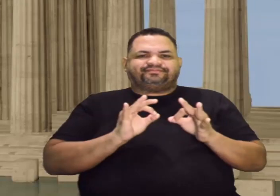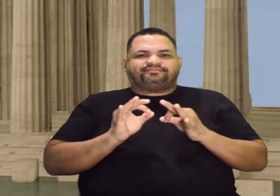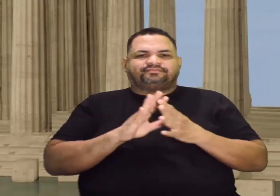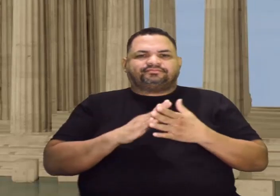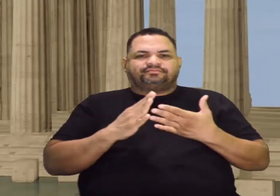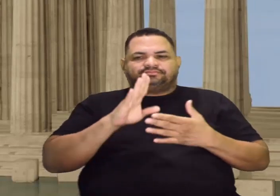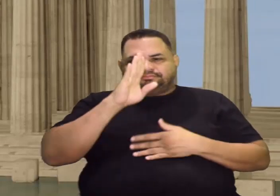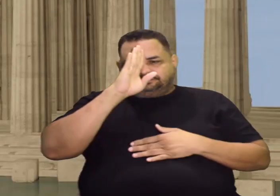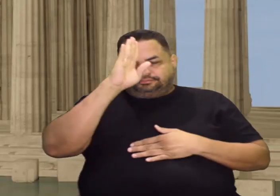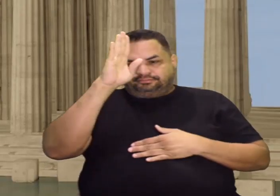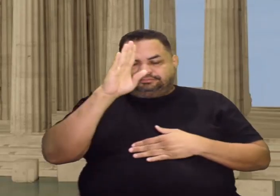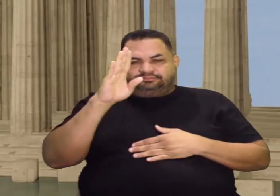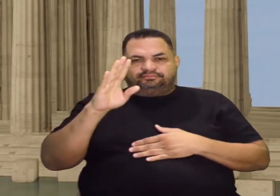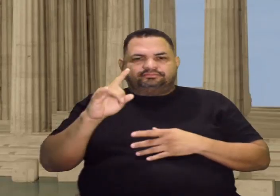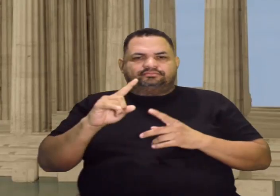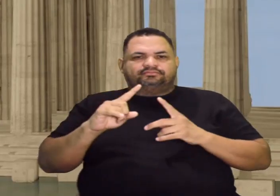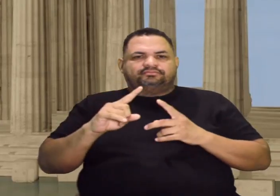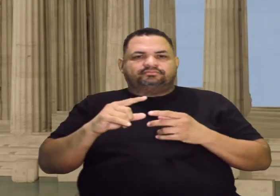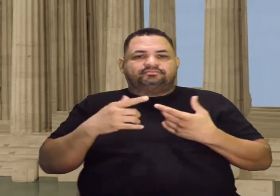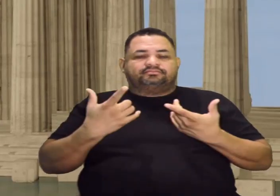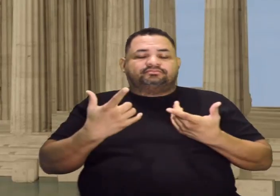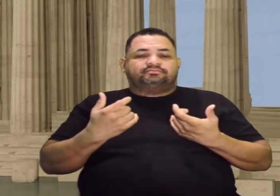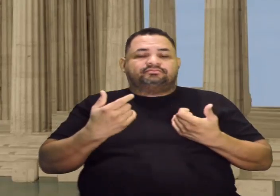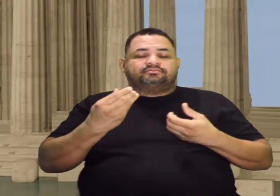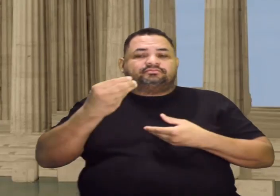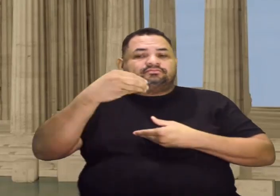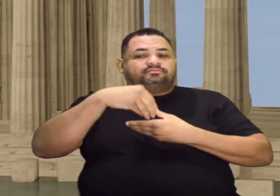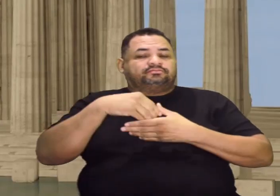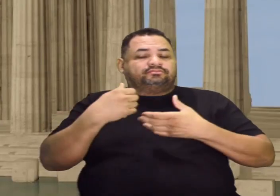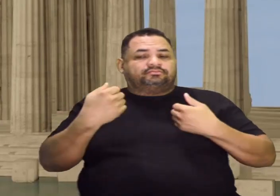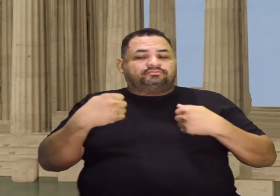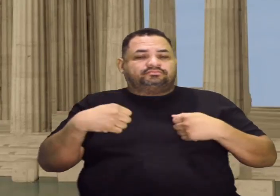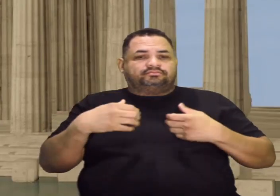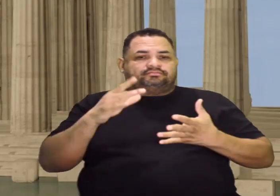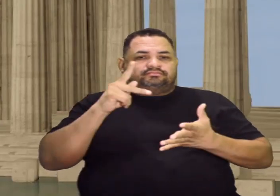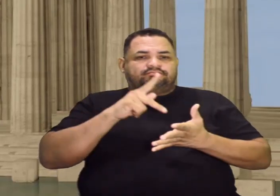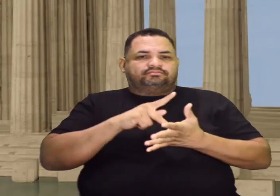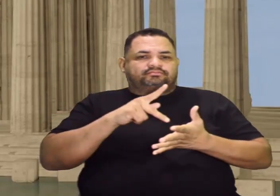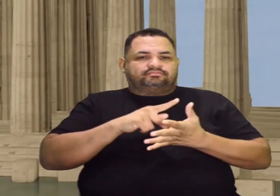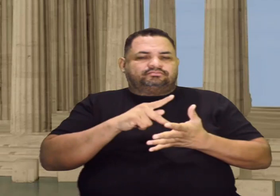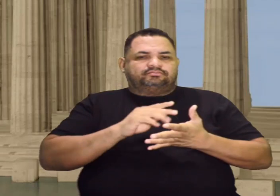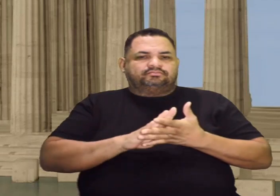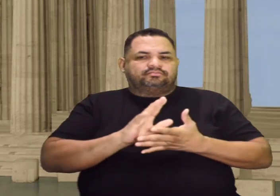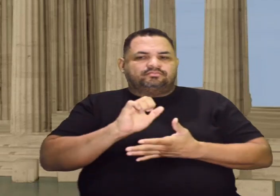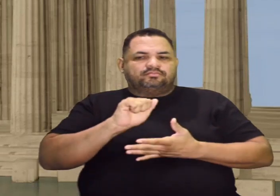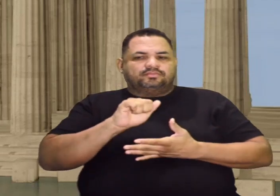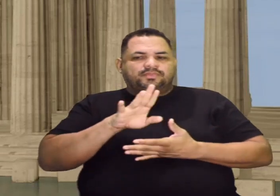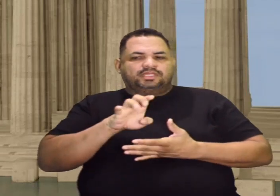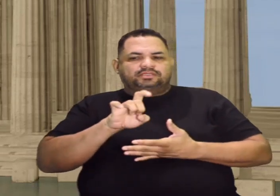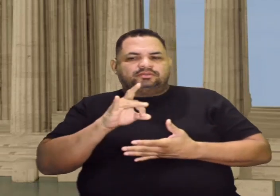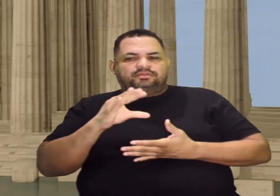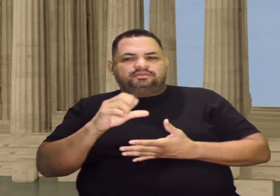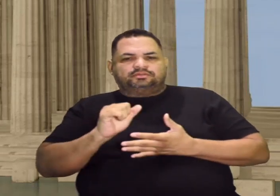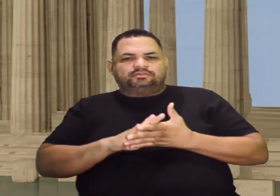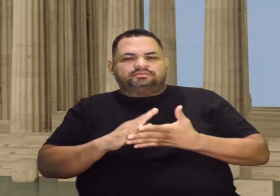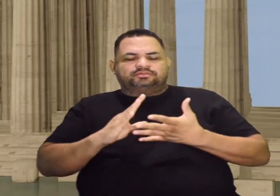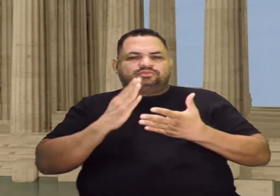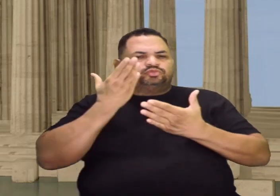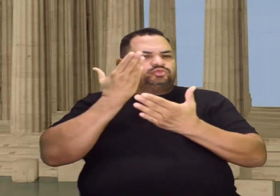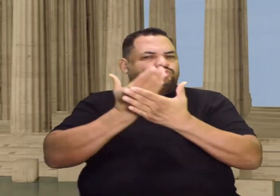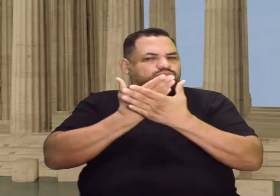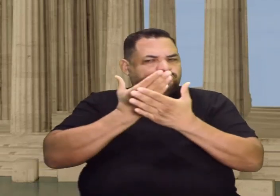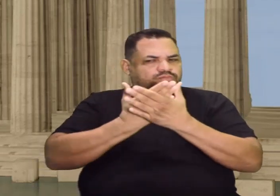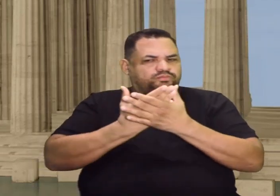Centro das atenções, imagine. É nessa perspectiva, é claro que o antropocentrismo é no âmbito dos estudos, da